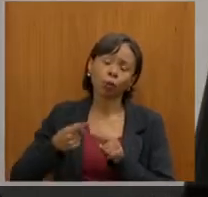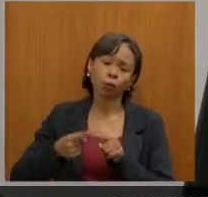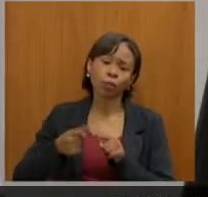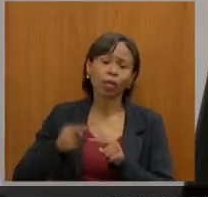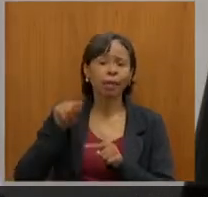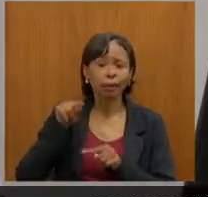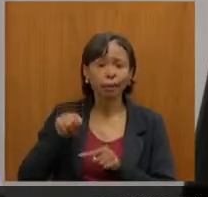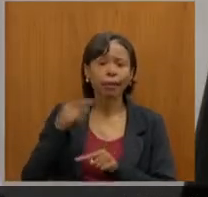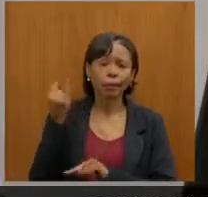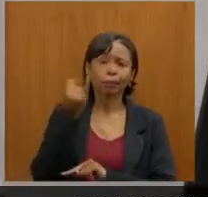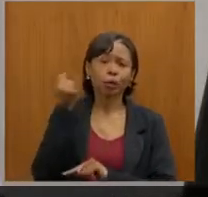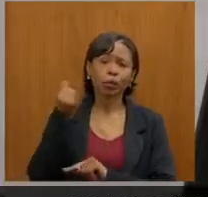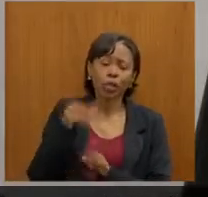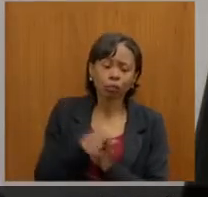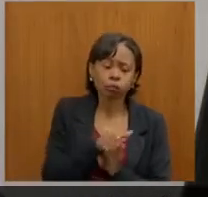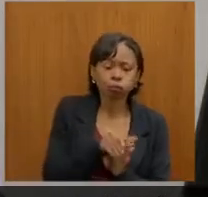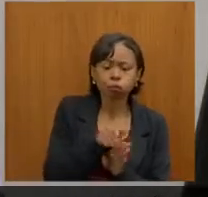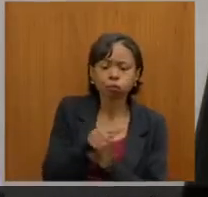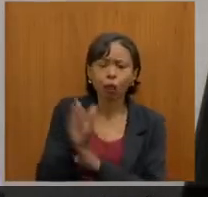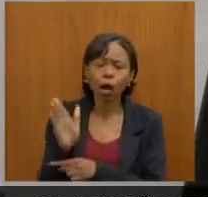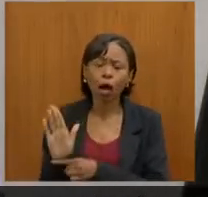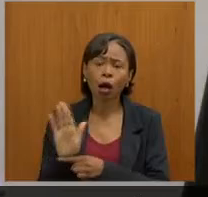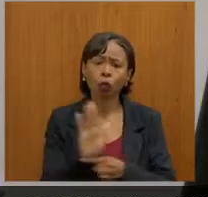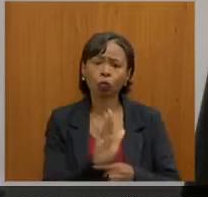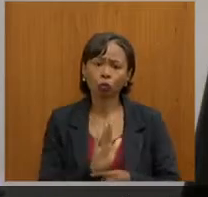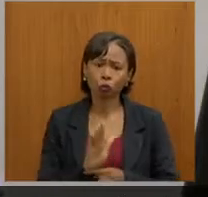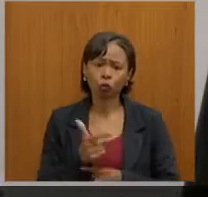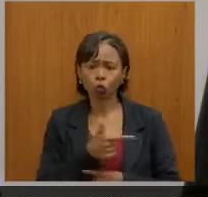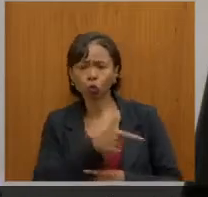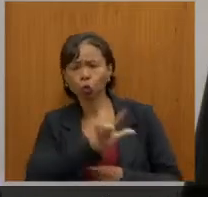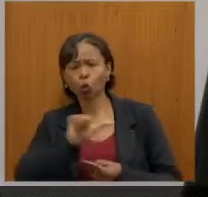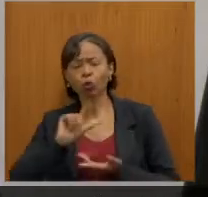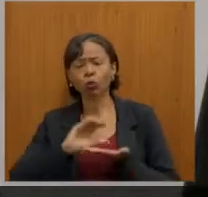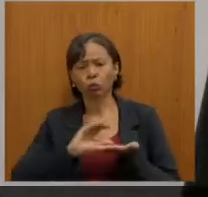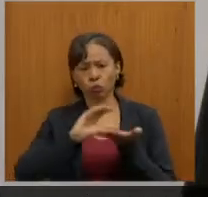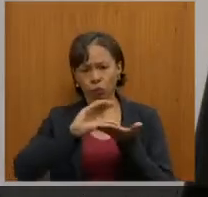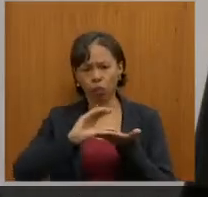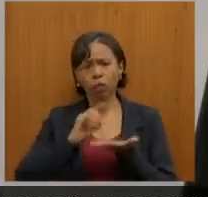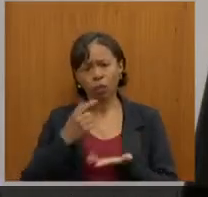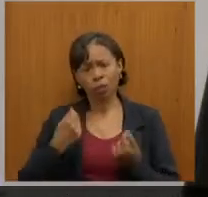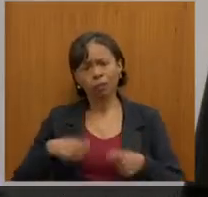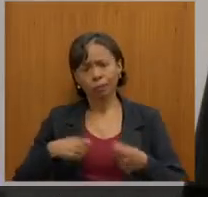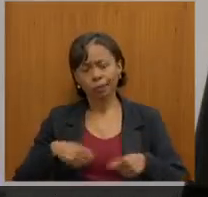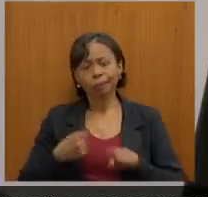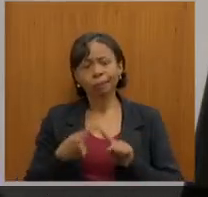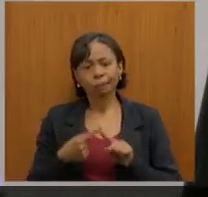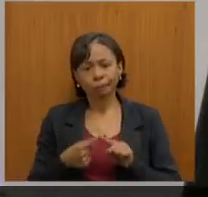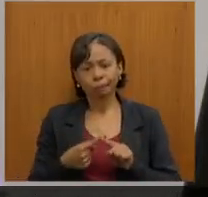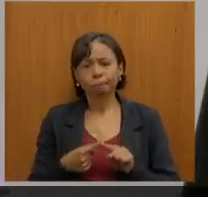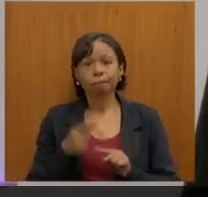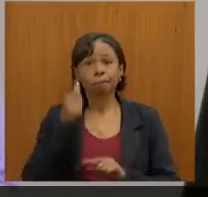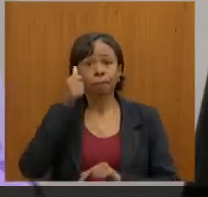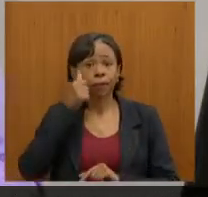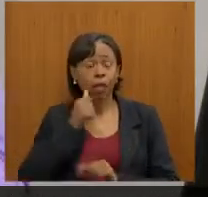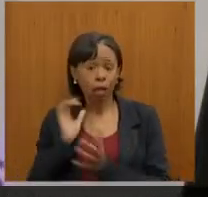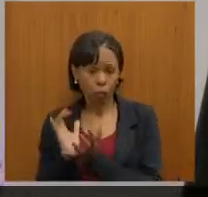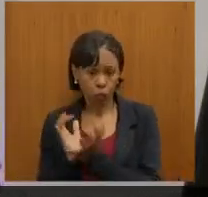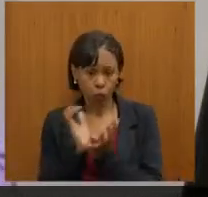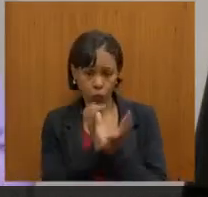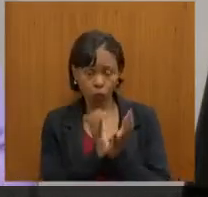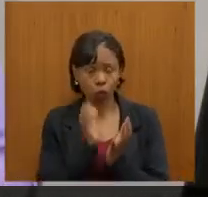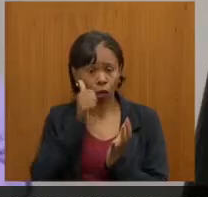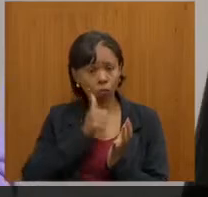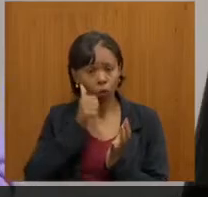norteador para todos os outros e nós precisamos né porque as mulheres precisam